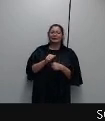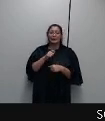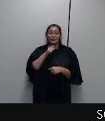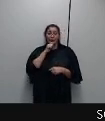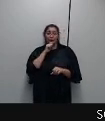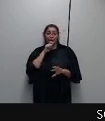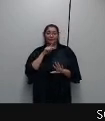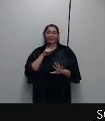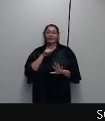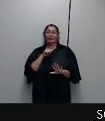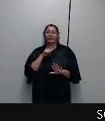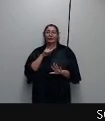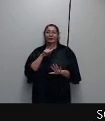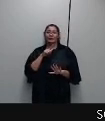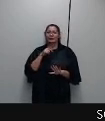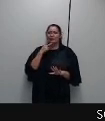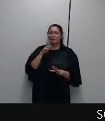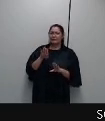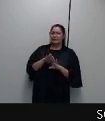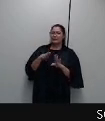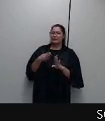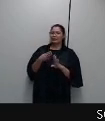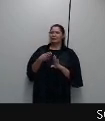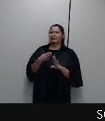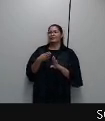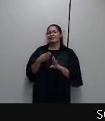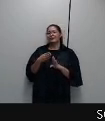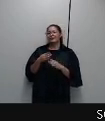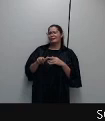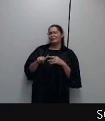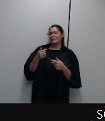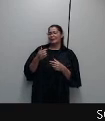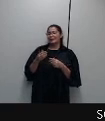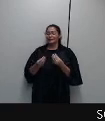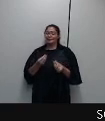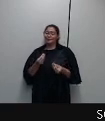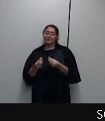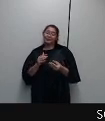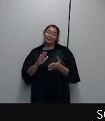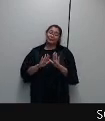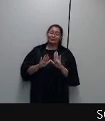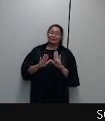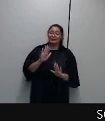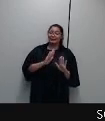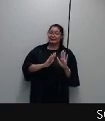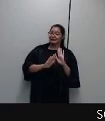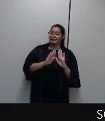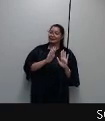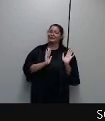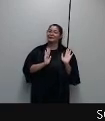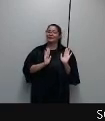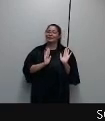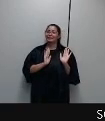vossa excelência estava aberta e de repente poderia ser algum assunto mais reservado aí porque eu tive o cuidado logo de fazer a